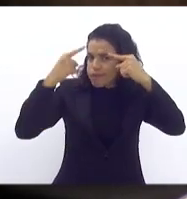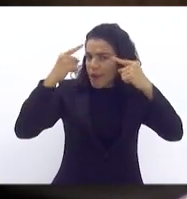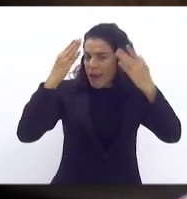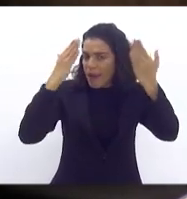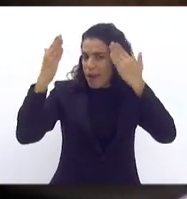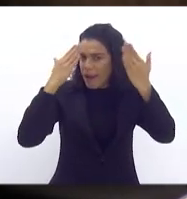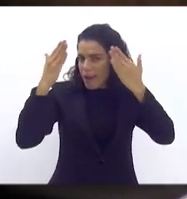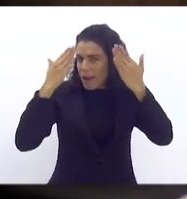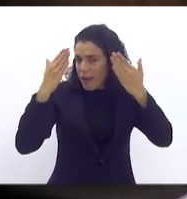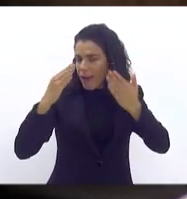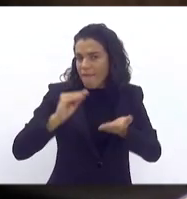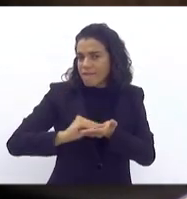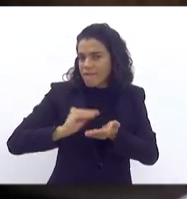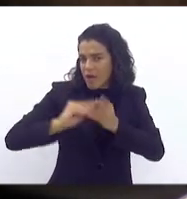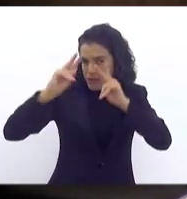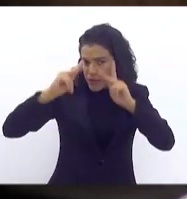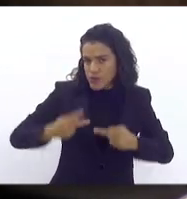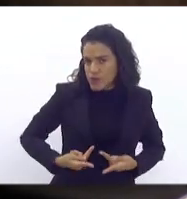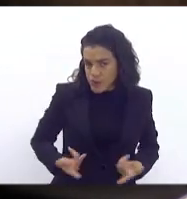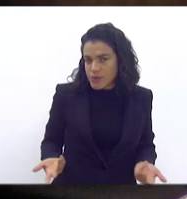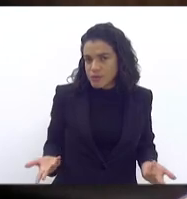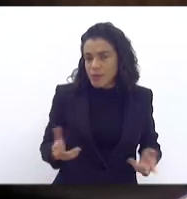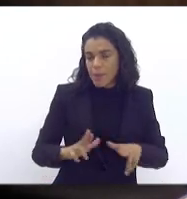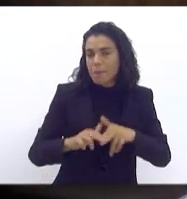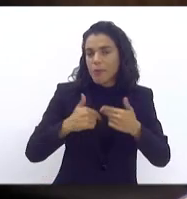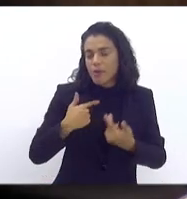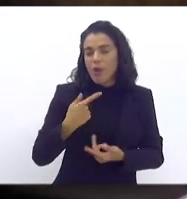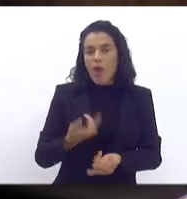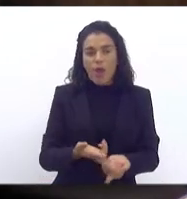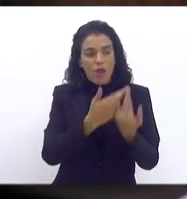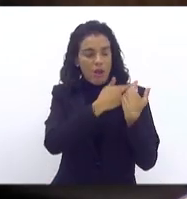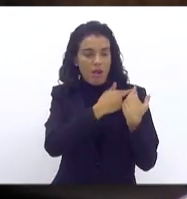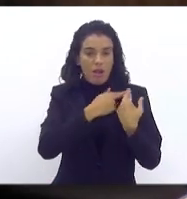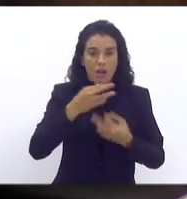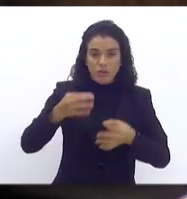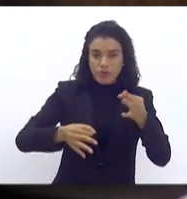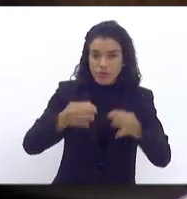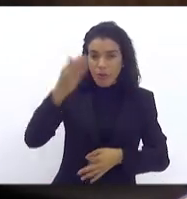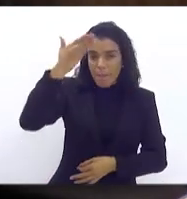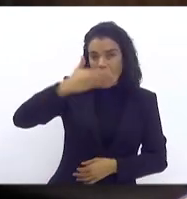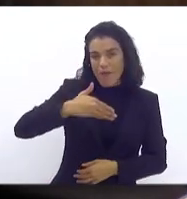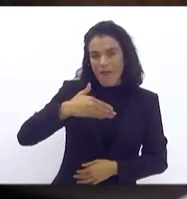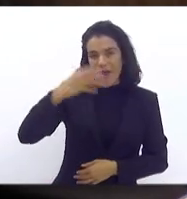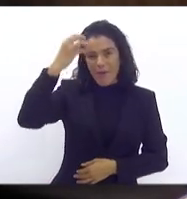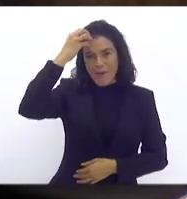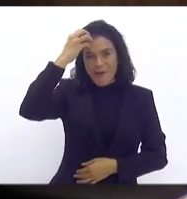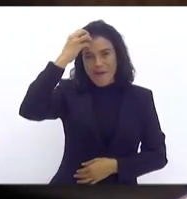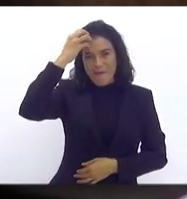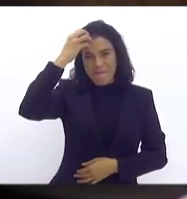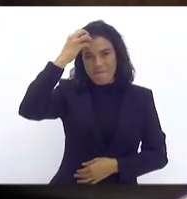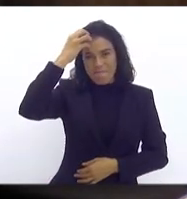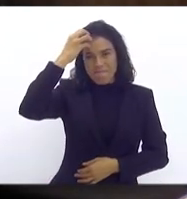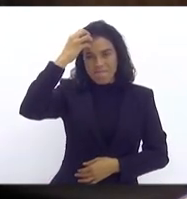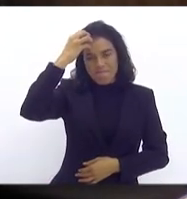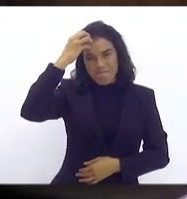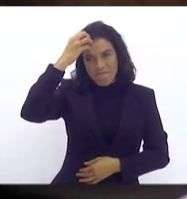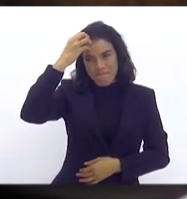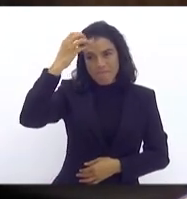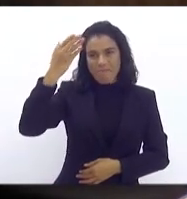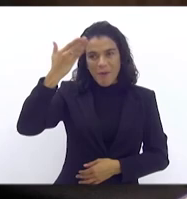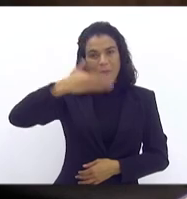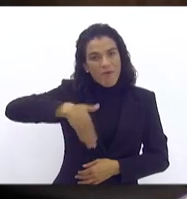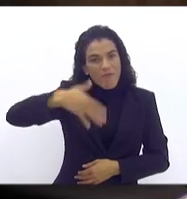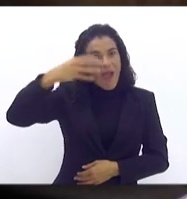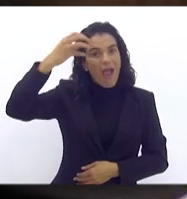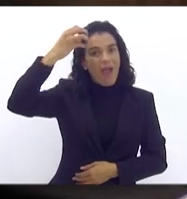que enlouquecedor é desumano né por isso que é dever da Justiça provar a culpa e provar a culpa com com com